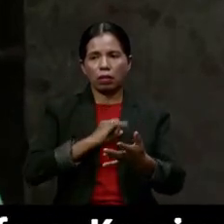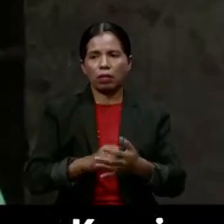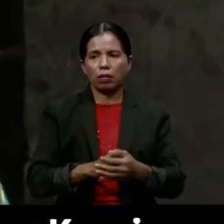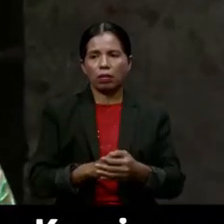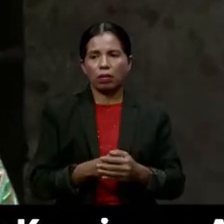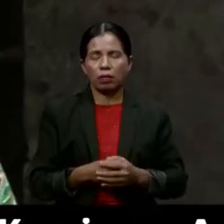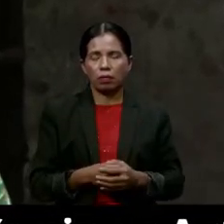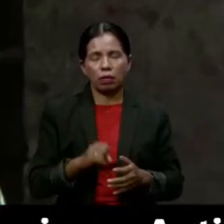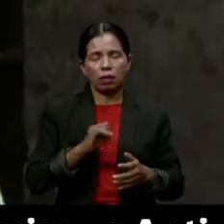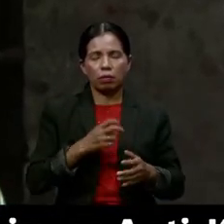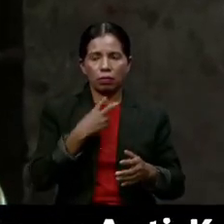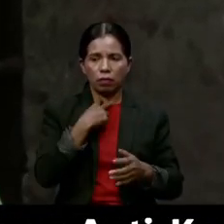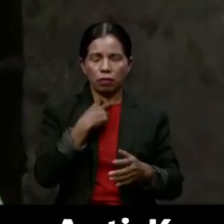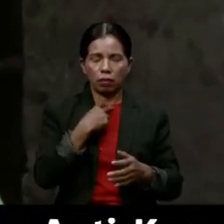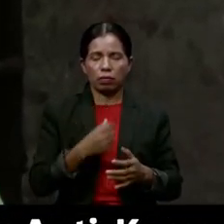malaya.